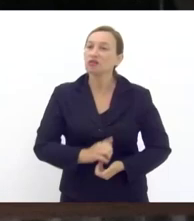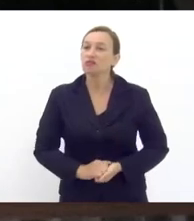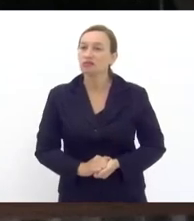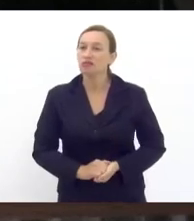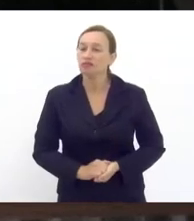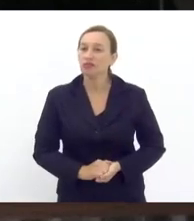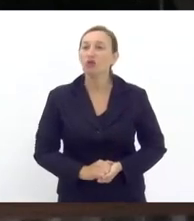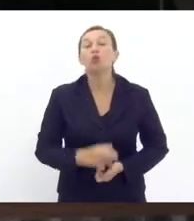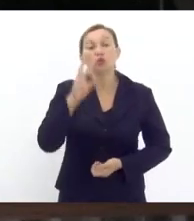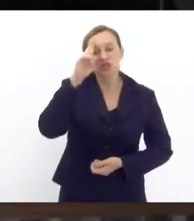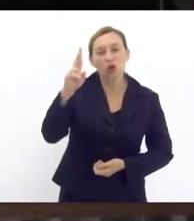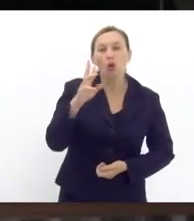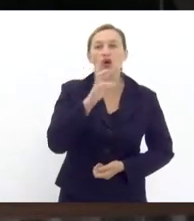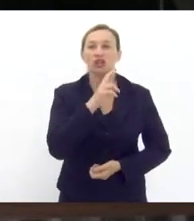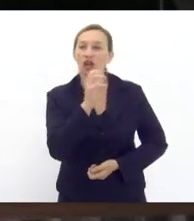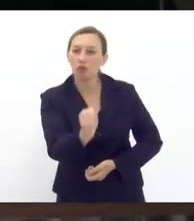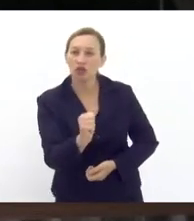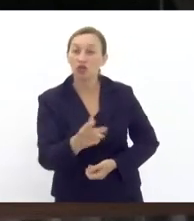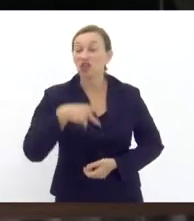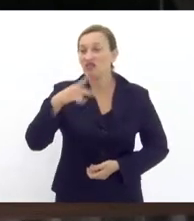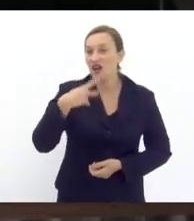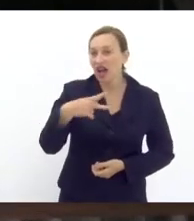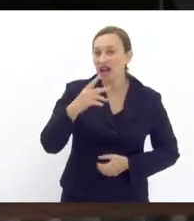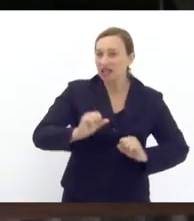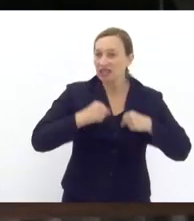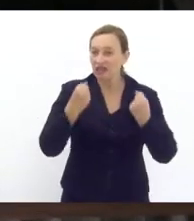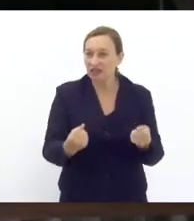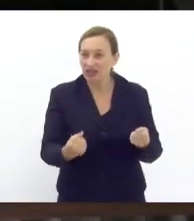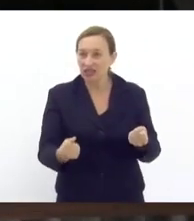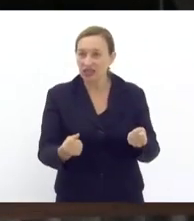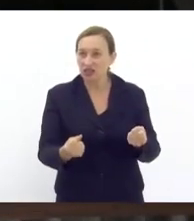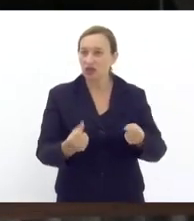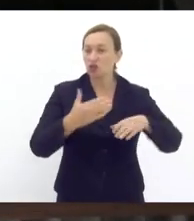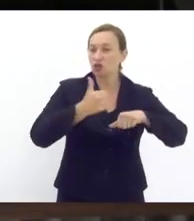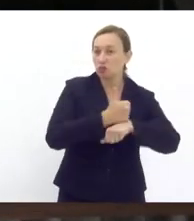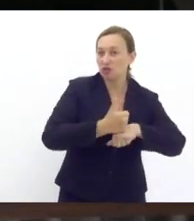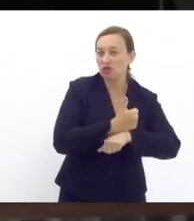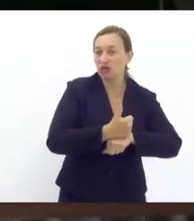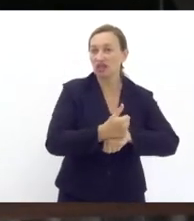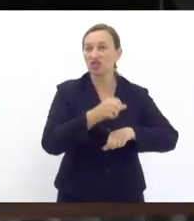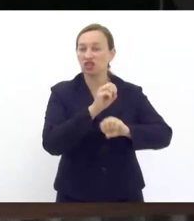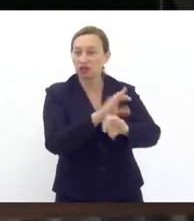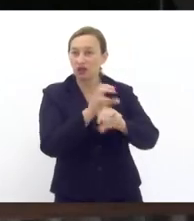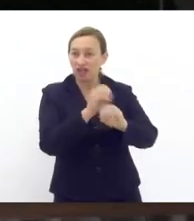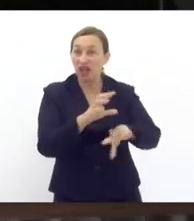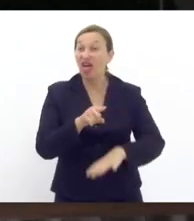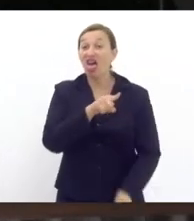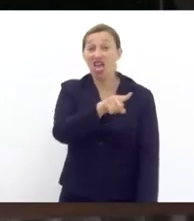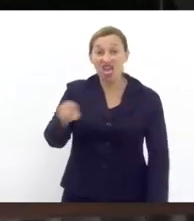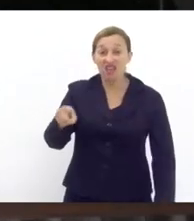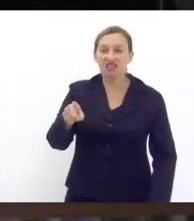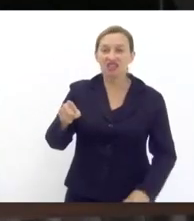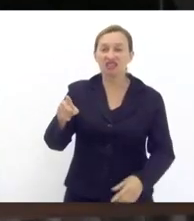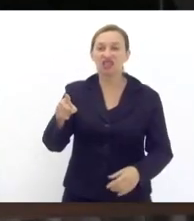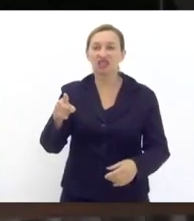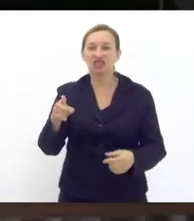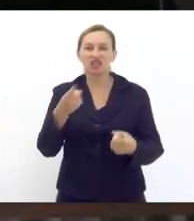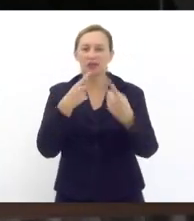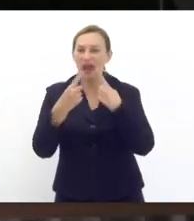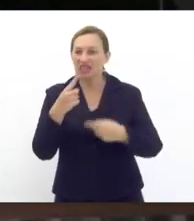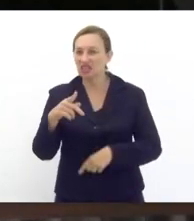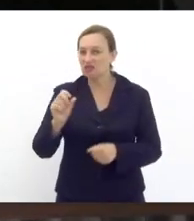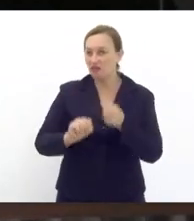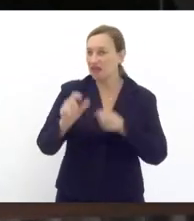posição do senhor Rodrigo Amorim quando se tratou de defender efetivamente os profissionais de educação? Esse debate ele não faz